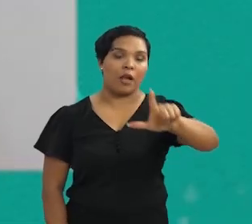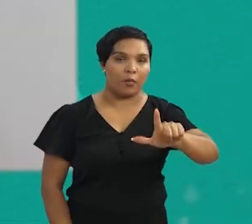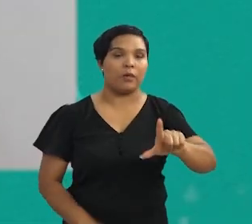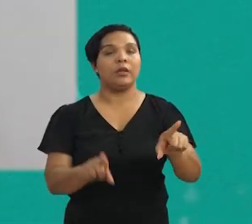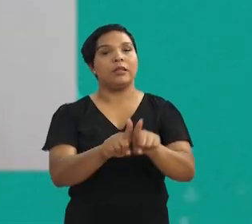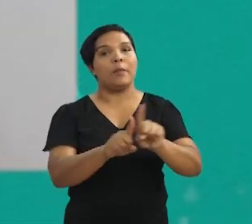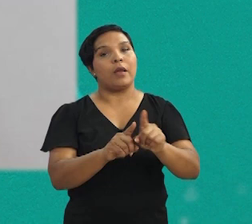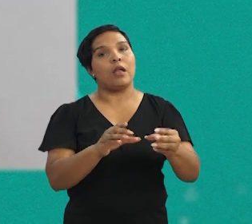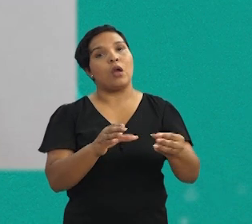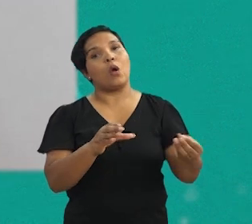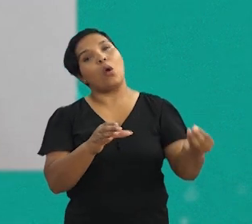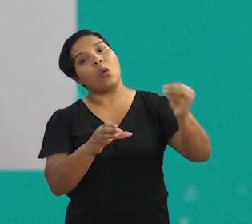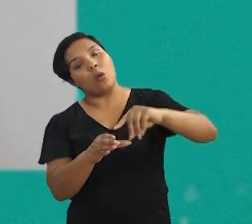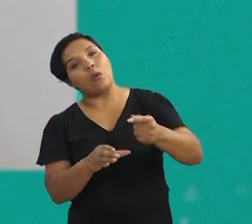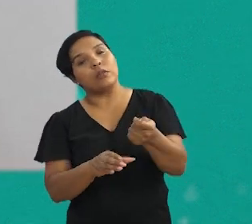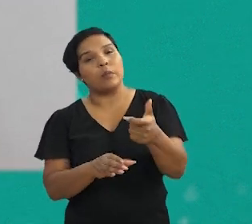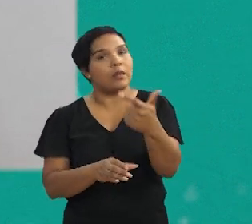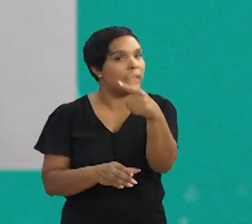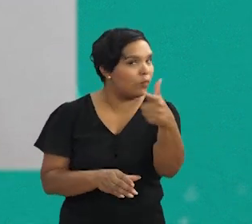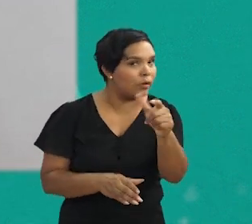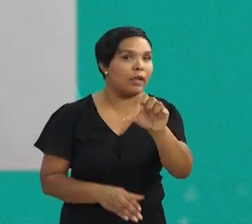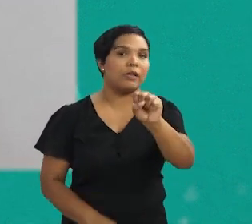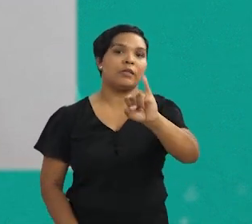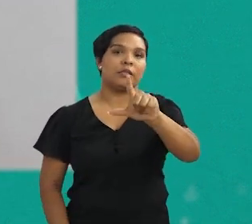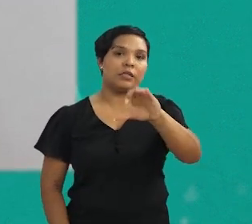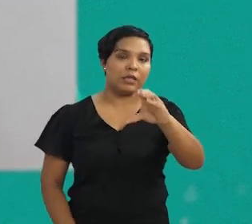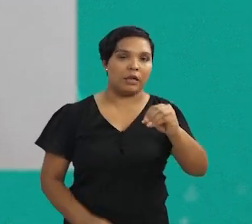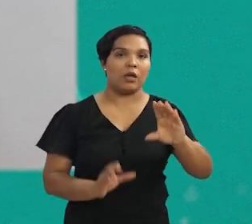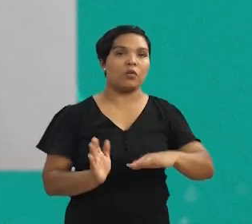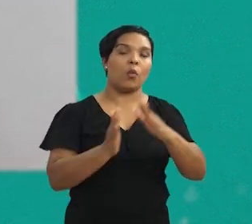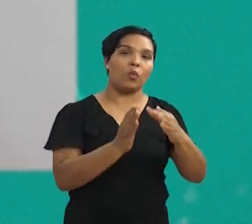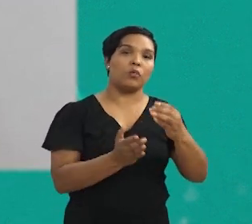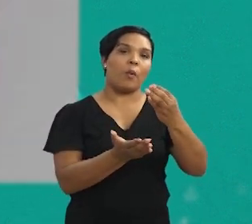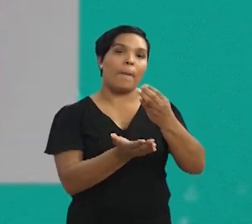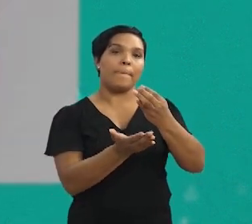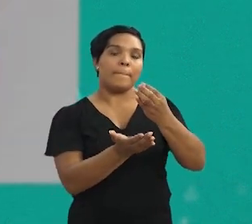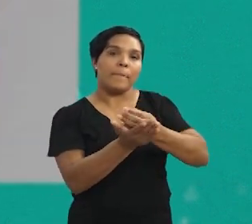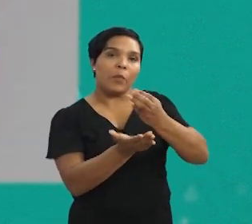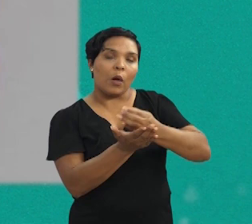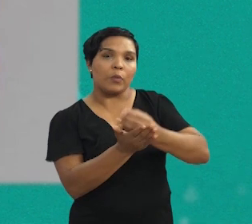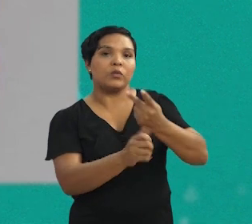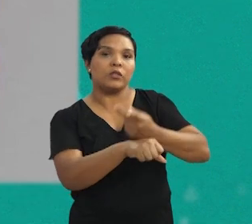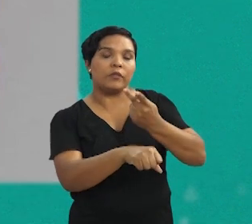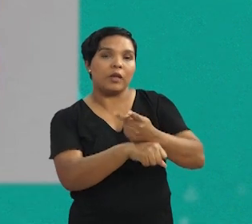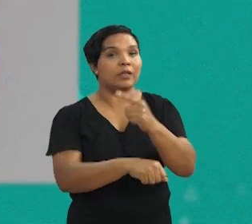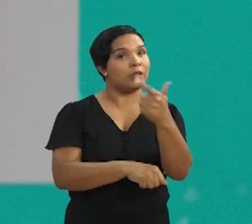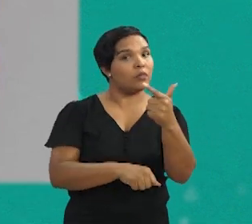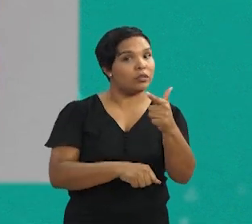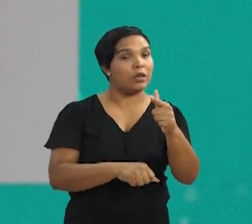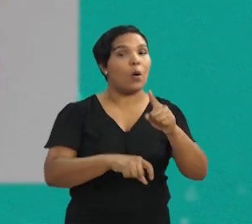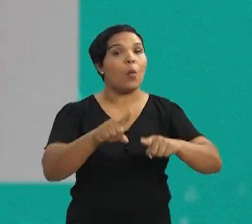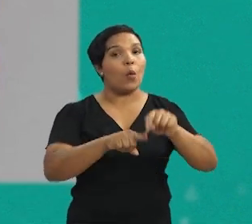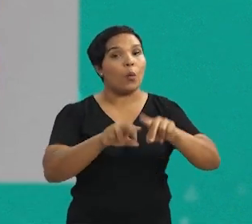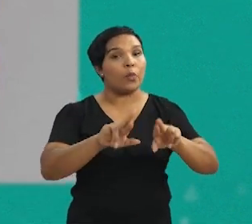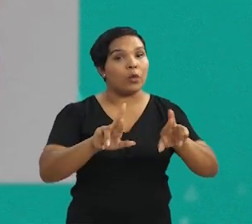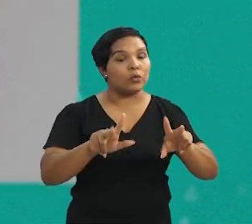aí nós também colocamos outra moeda sem a sílica em outro pote de vidro. E a peça que não tinha a